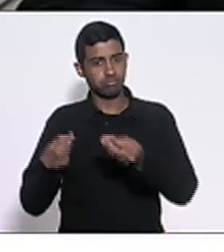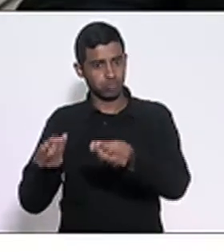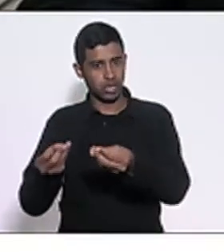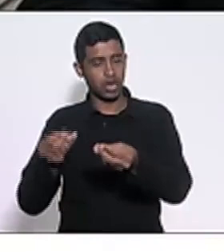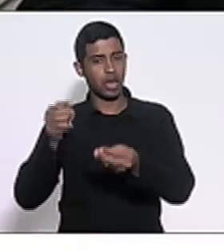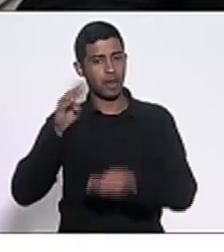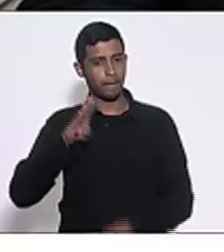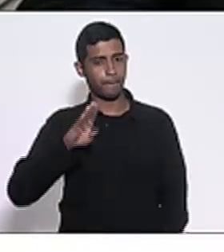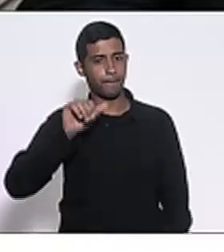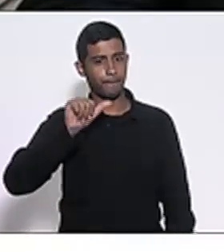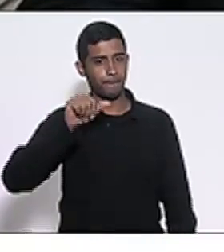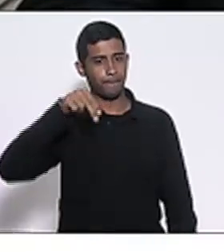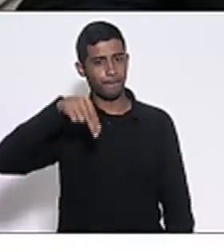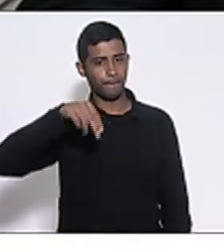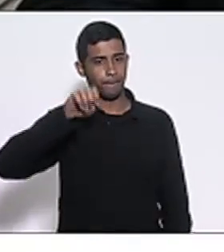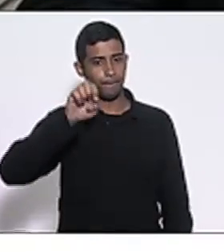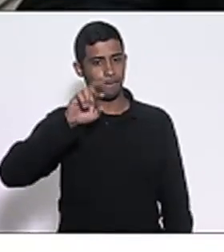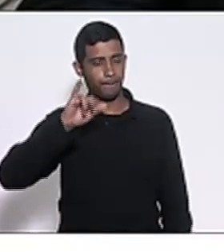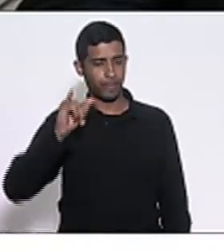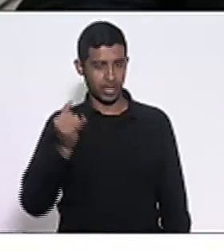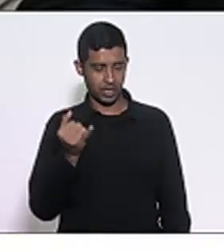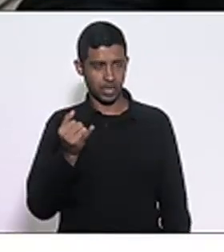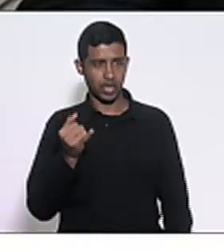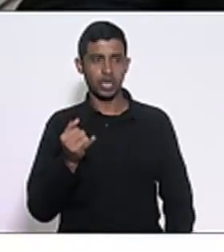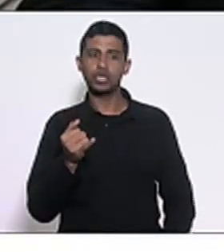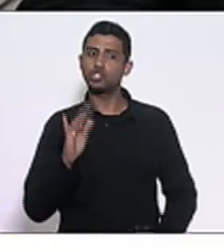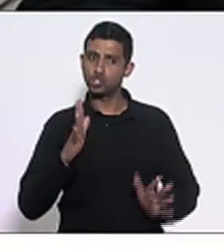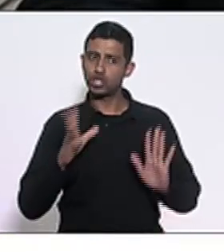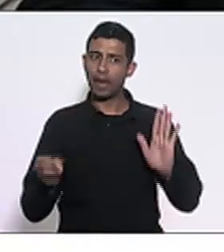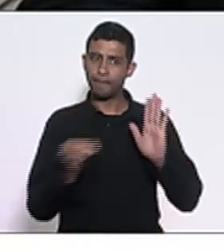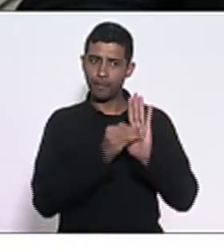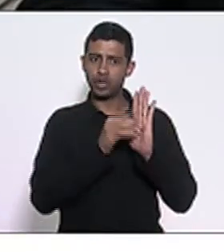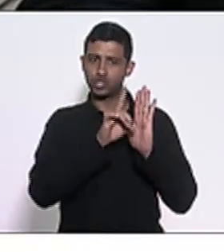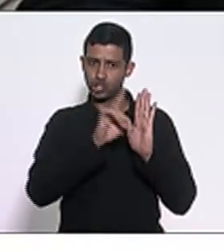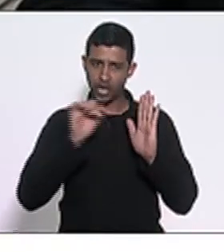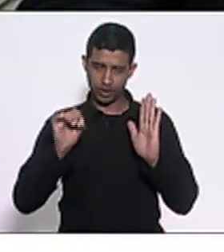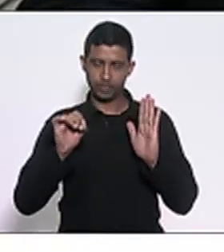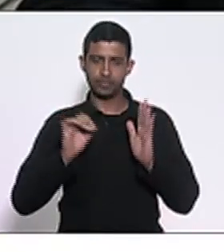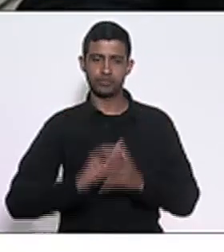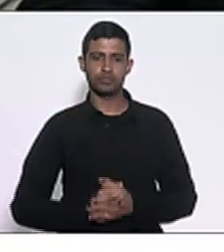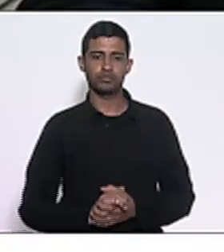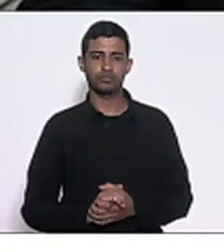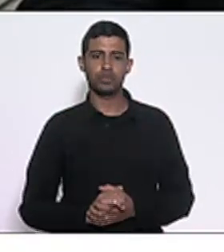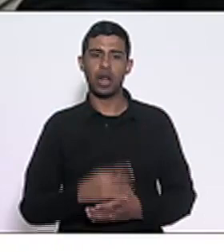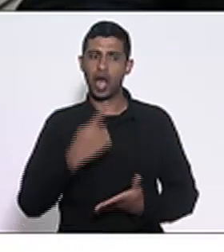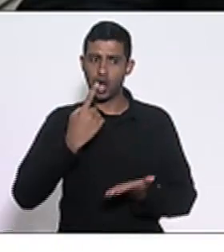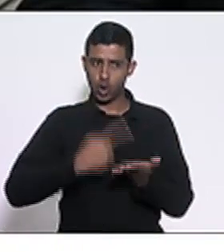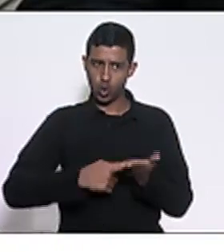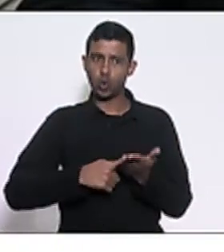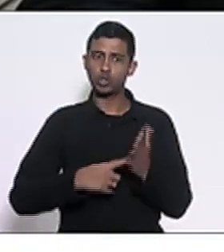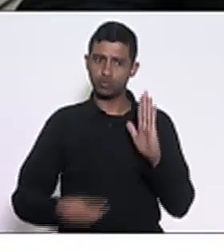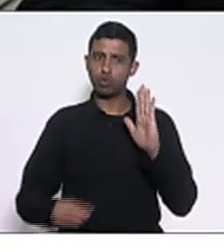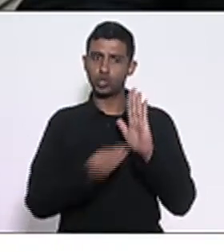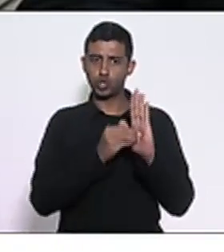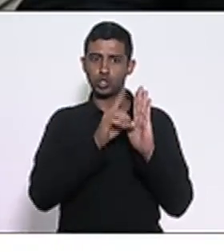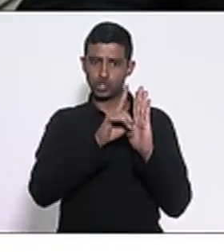em diário oficial. Esse acordo saiu em diário